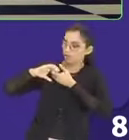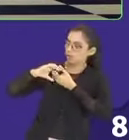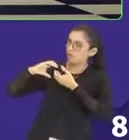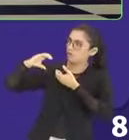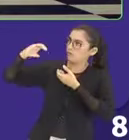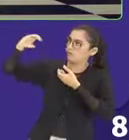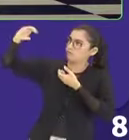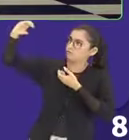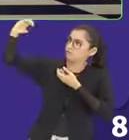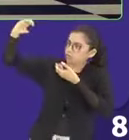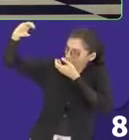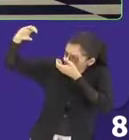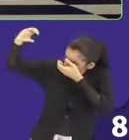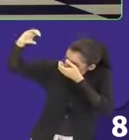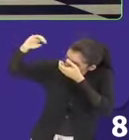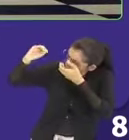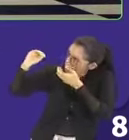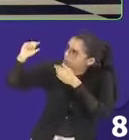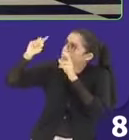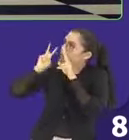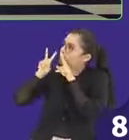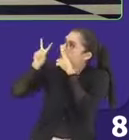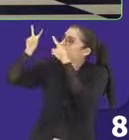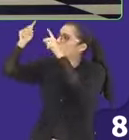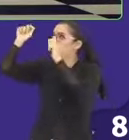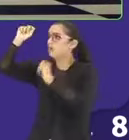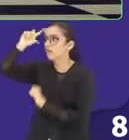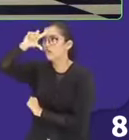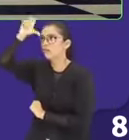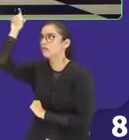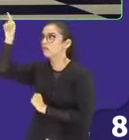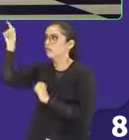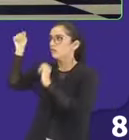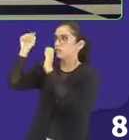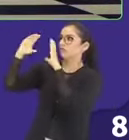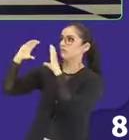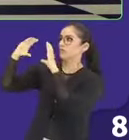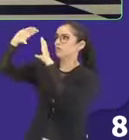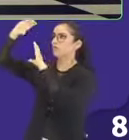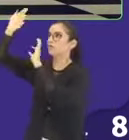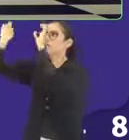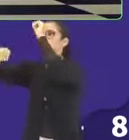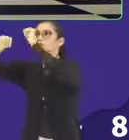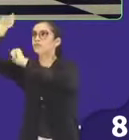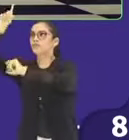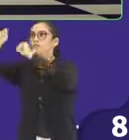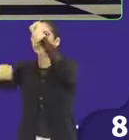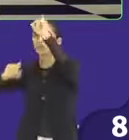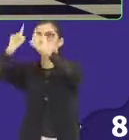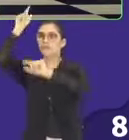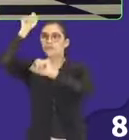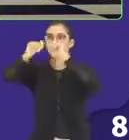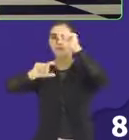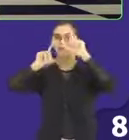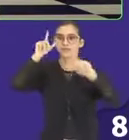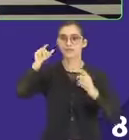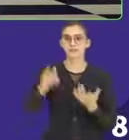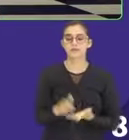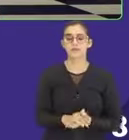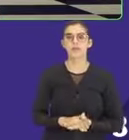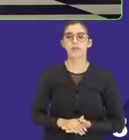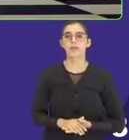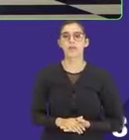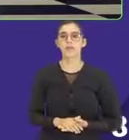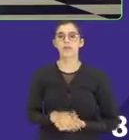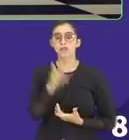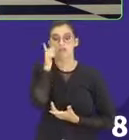Desenvolveu. Ele desenvolveu o primeiro telescópio. Aqui sim, agora está certo. Ele ganhou um presente,